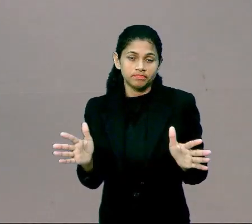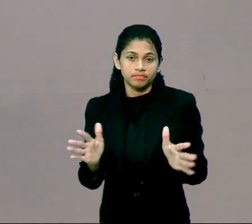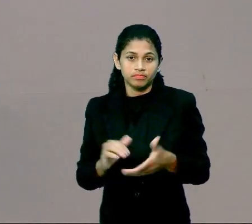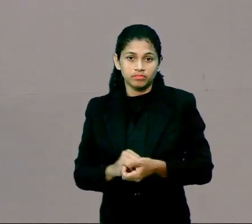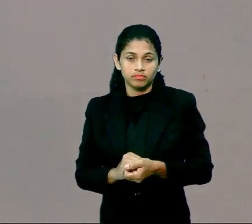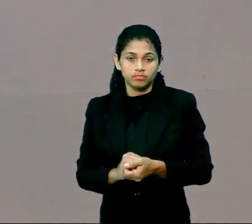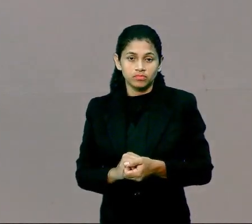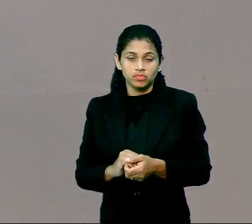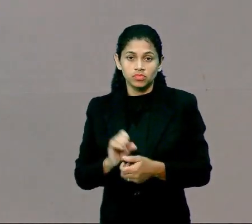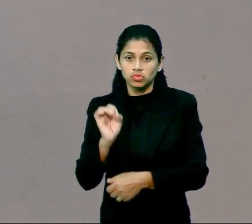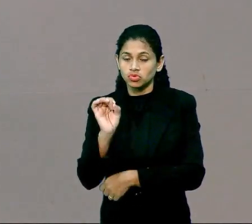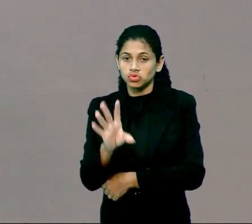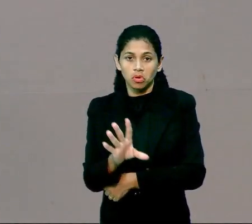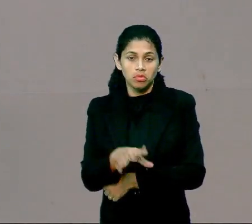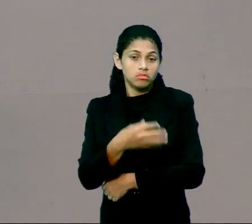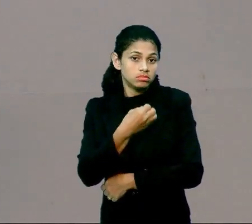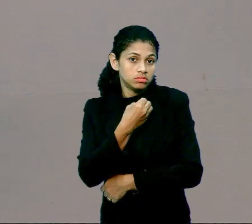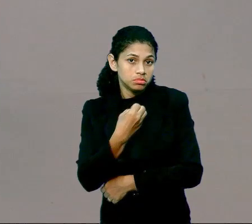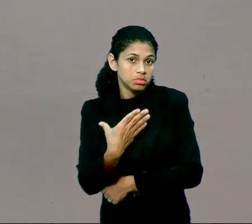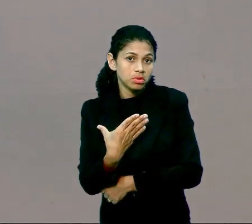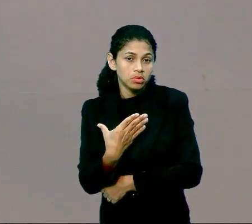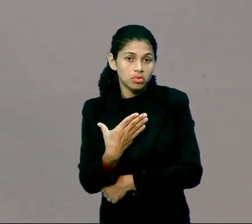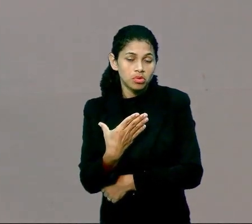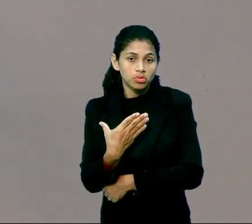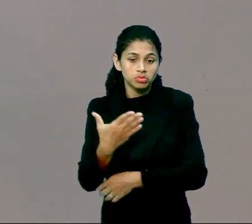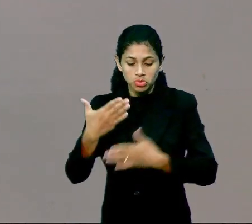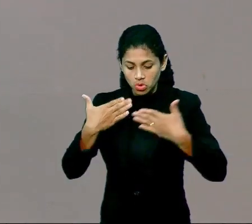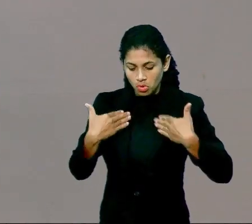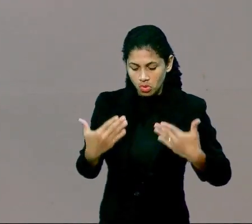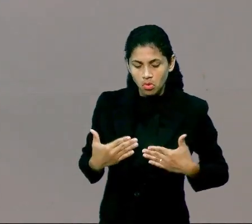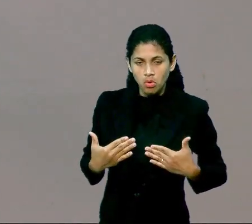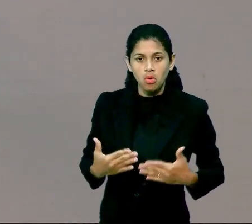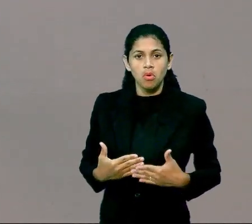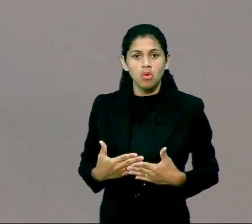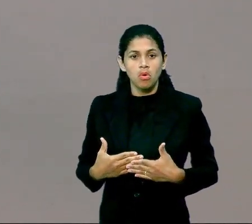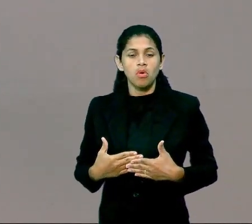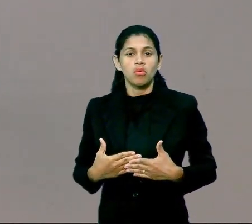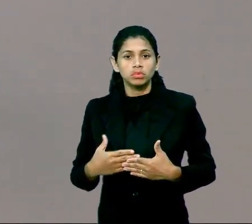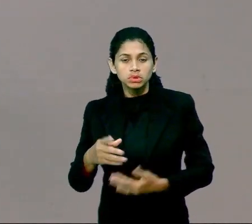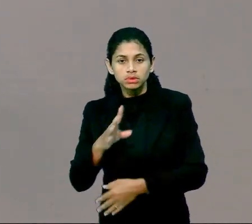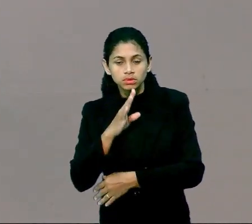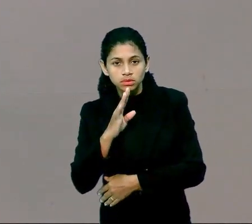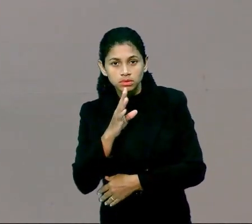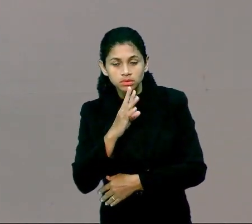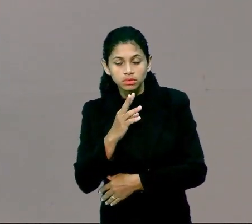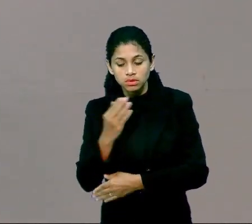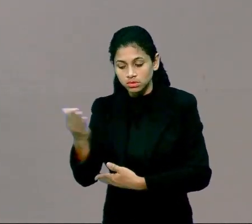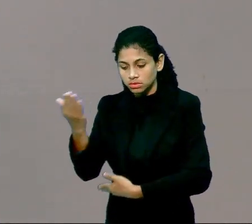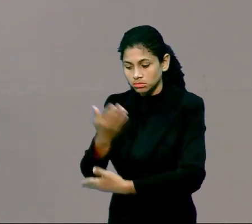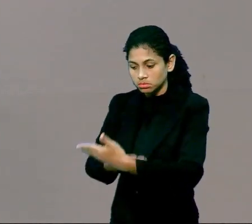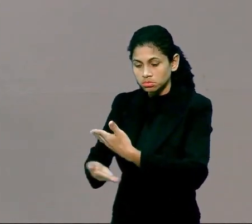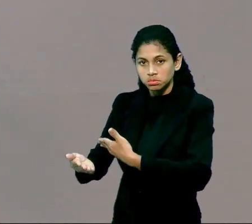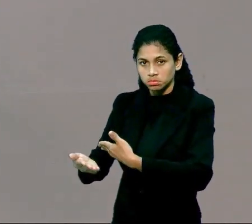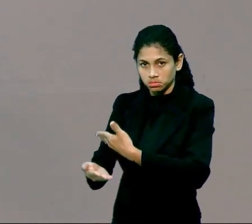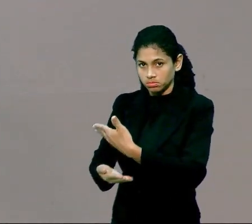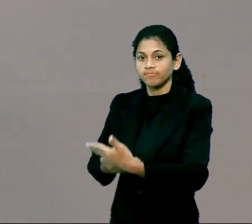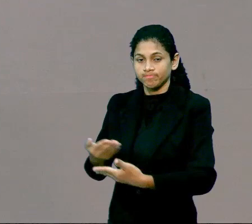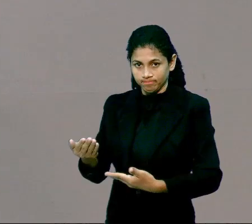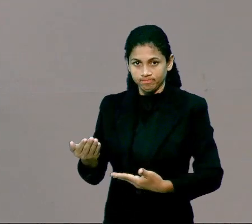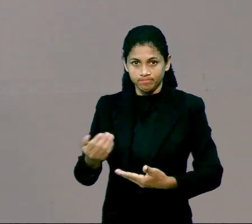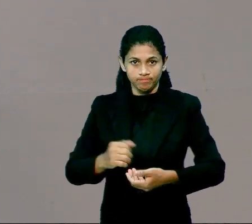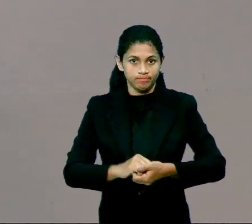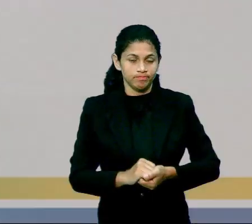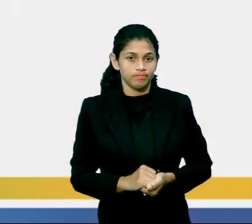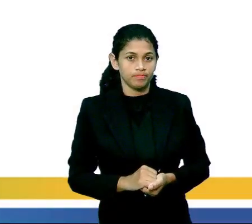situação benéfica de corpos que se conhecem, que se encontram e se relacionam numa prática de boa.